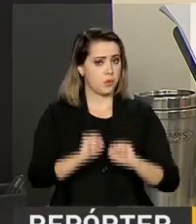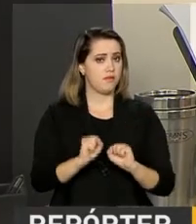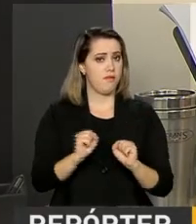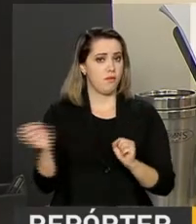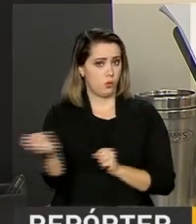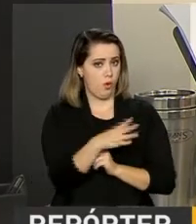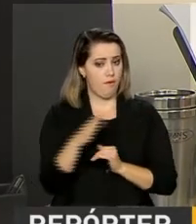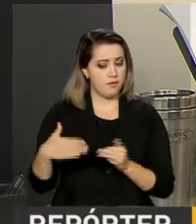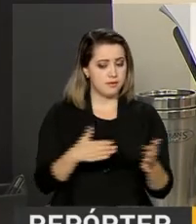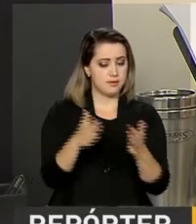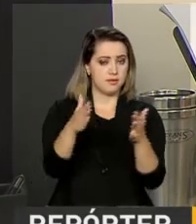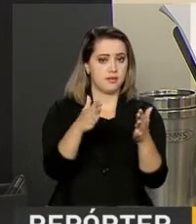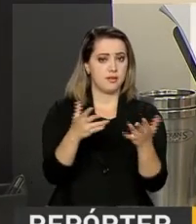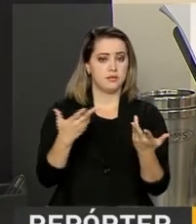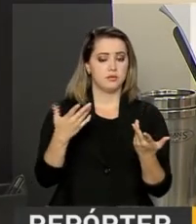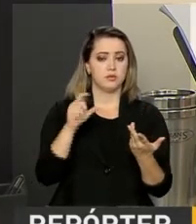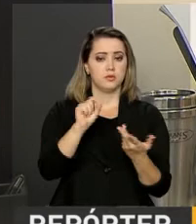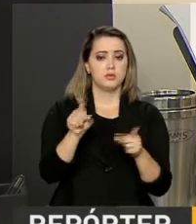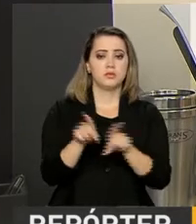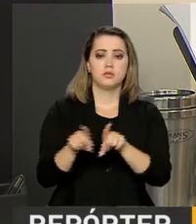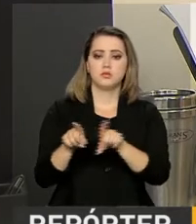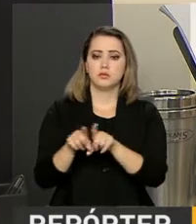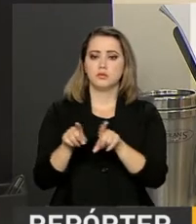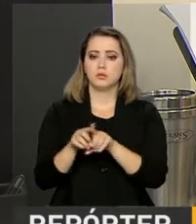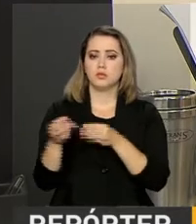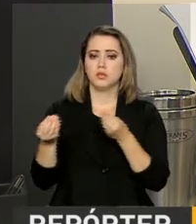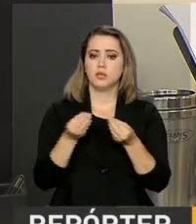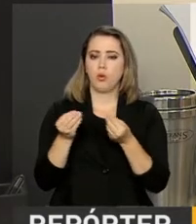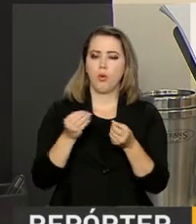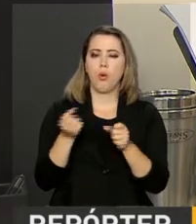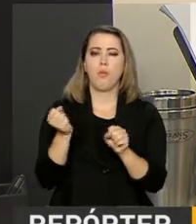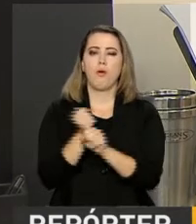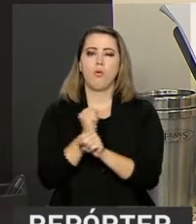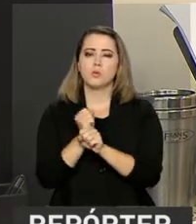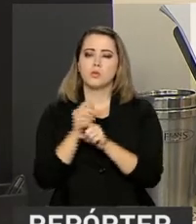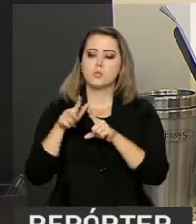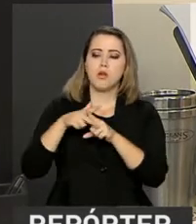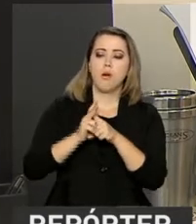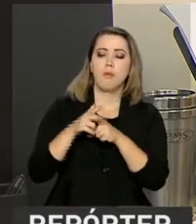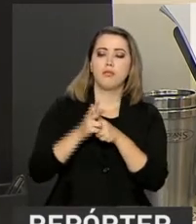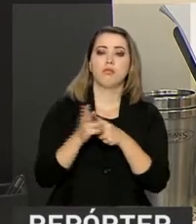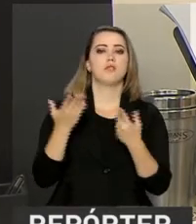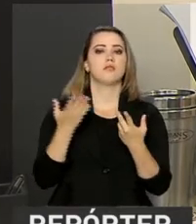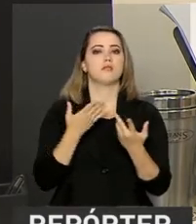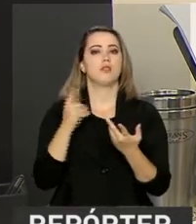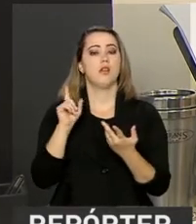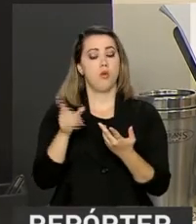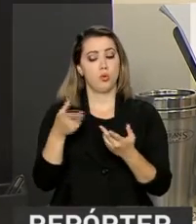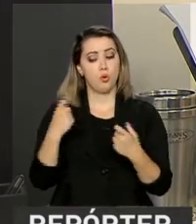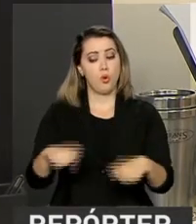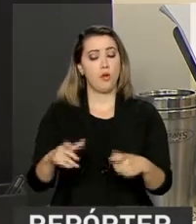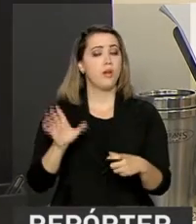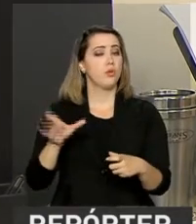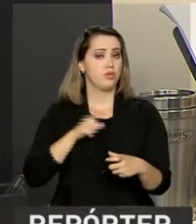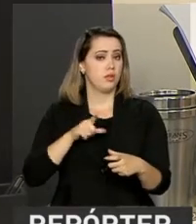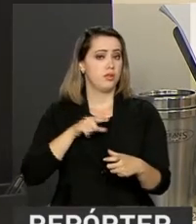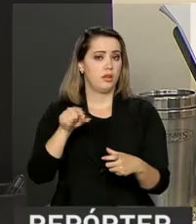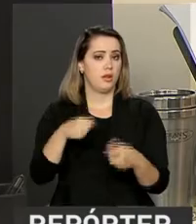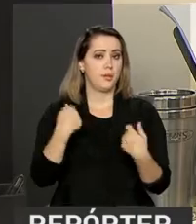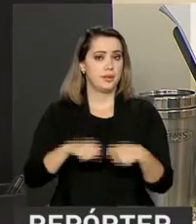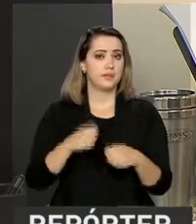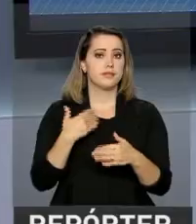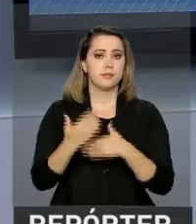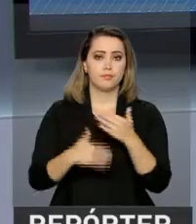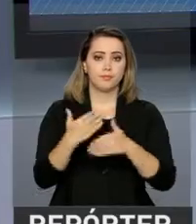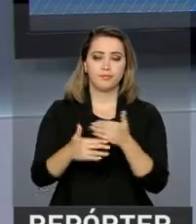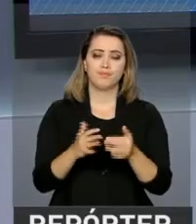tenha a vir a implantar, bem como em relação à manutenção rodoviária daquelas rodovias que a gente já possui e que a gente tem a obrigação de